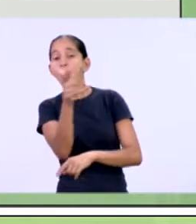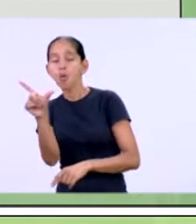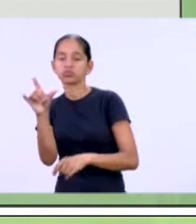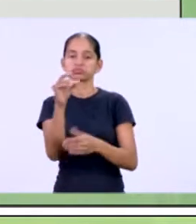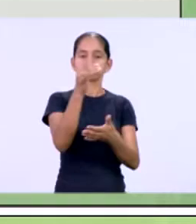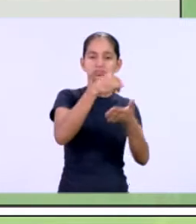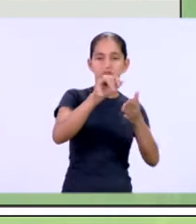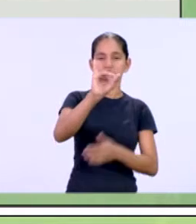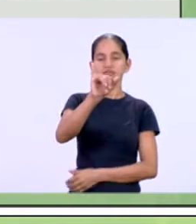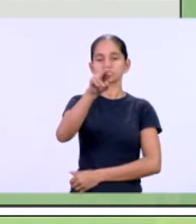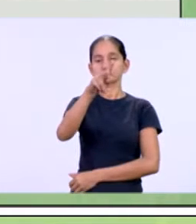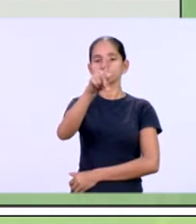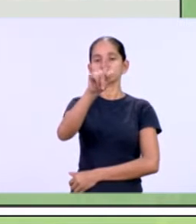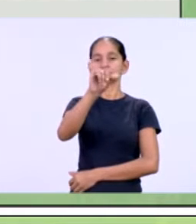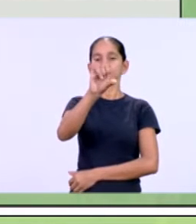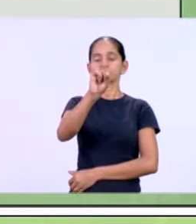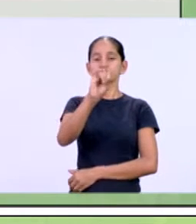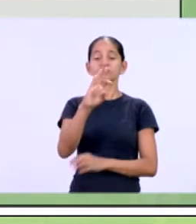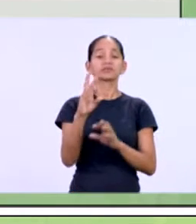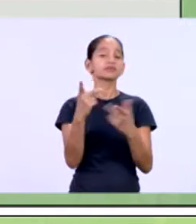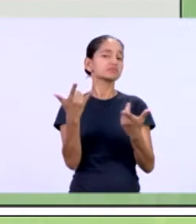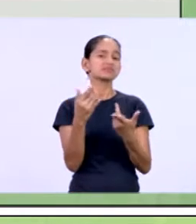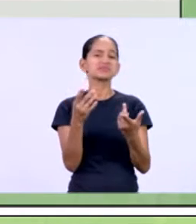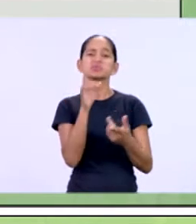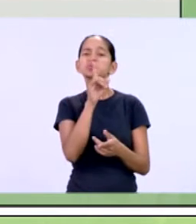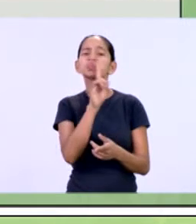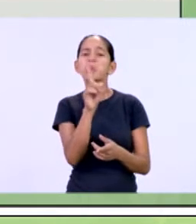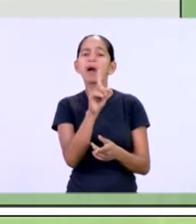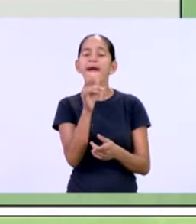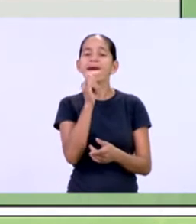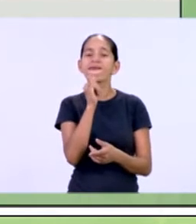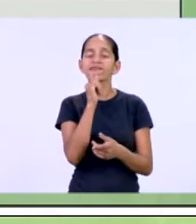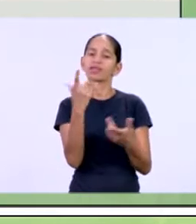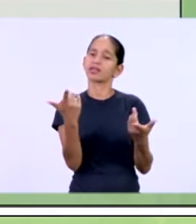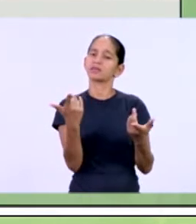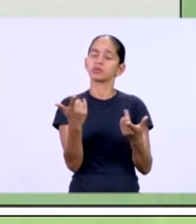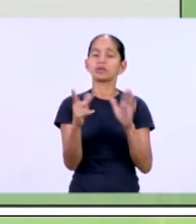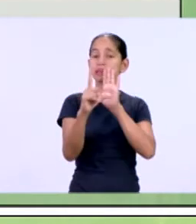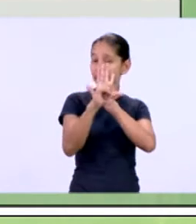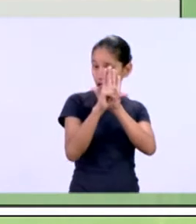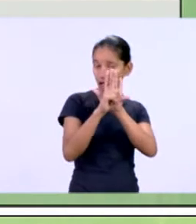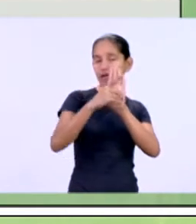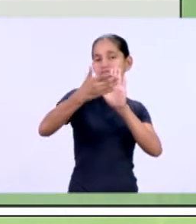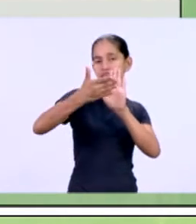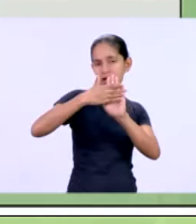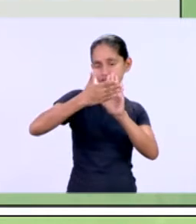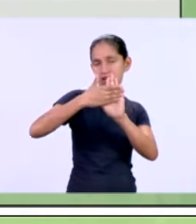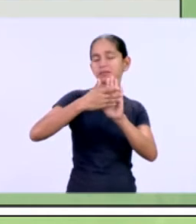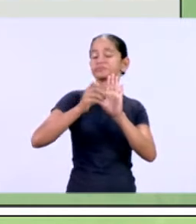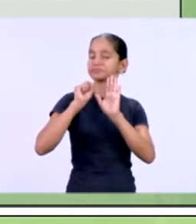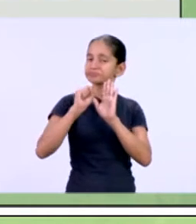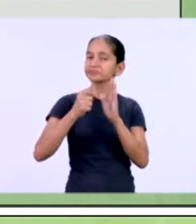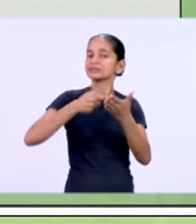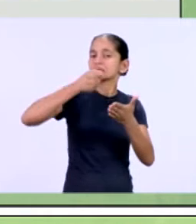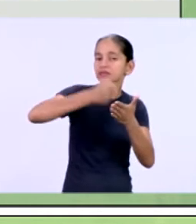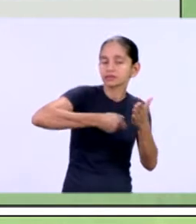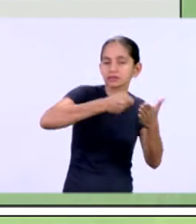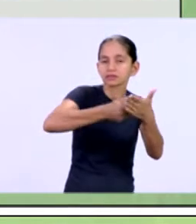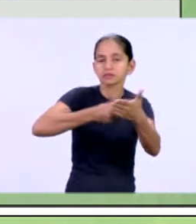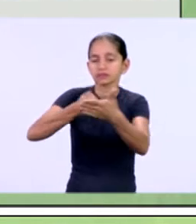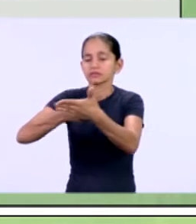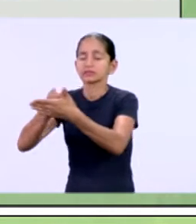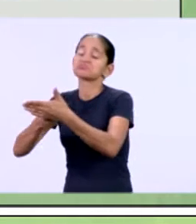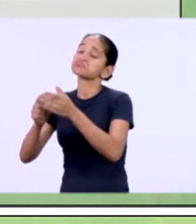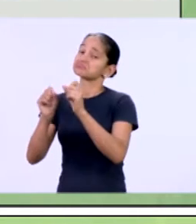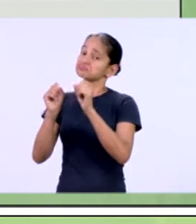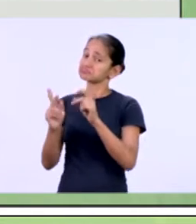possa expressar que não constitua sanção de ato ilícito, instituída em lei e cobrada mediante atividade administrativamente